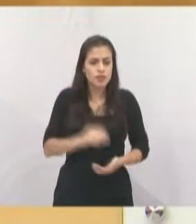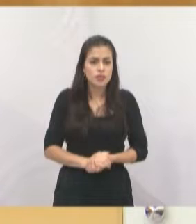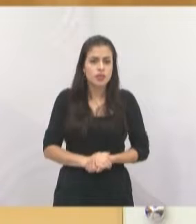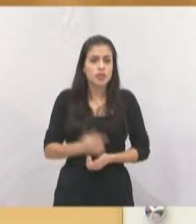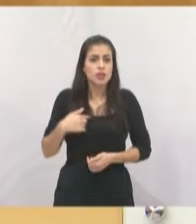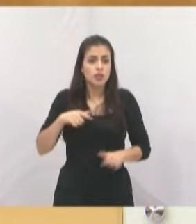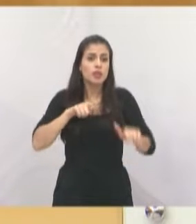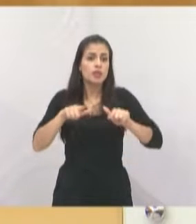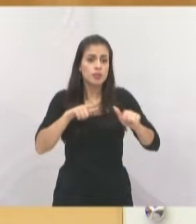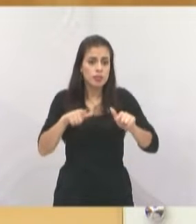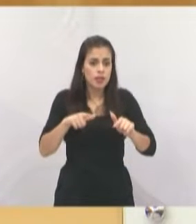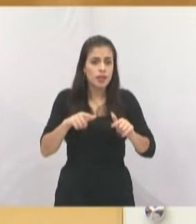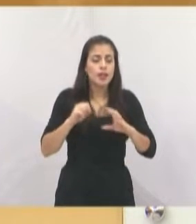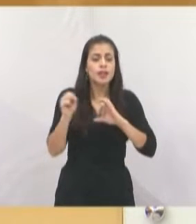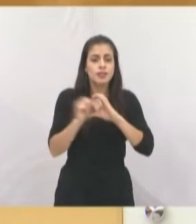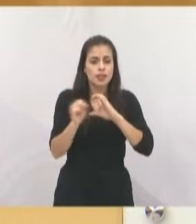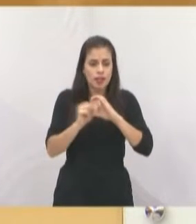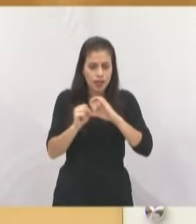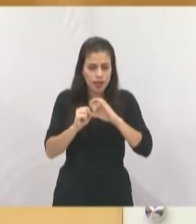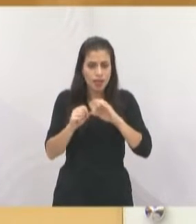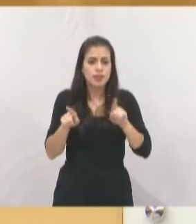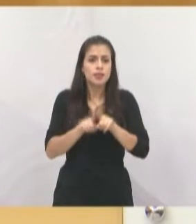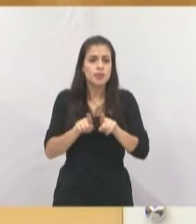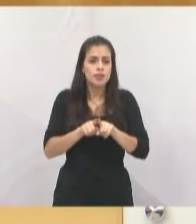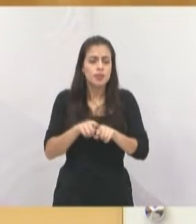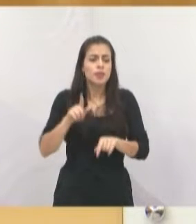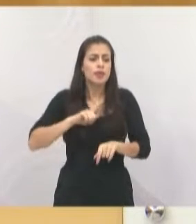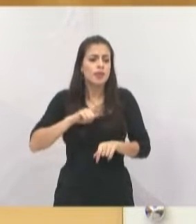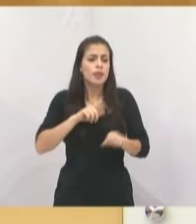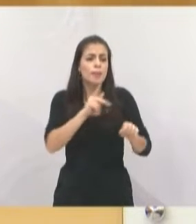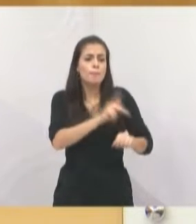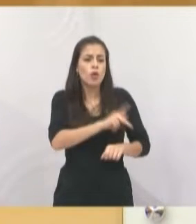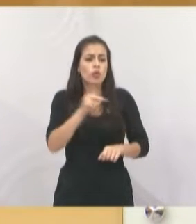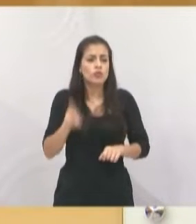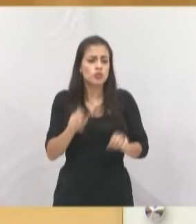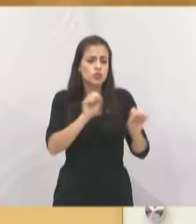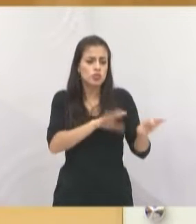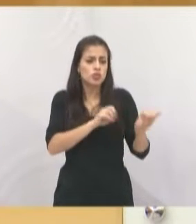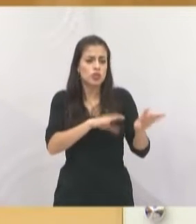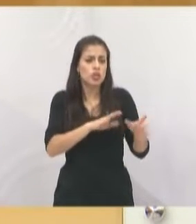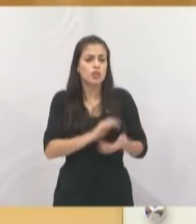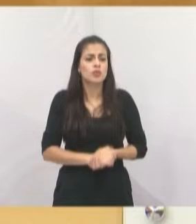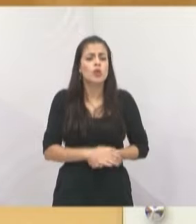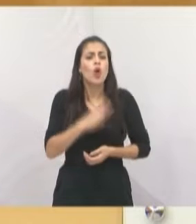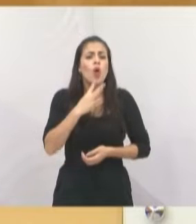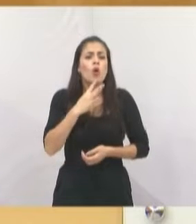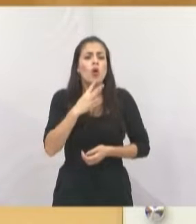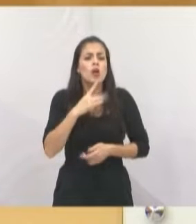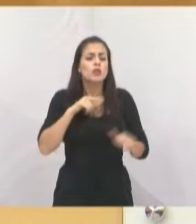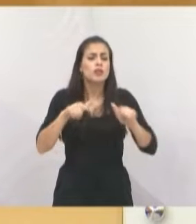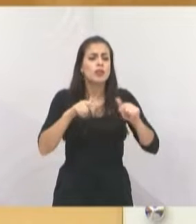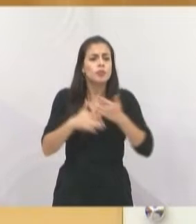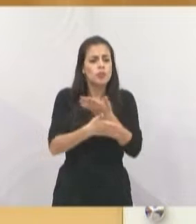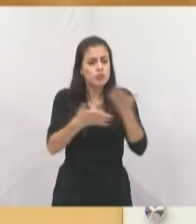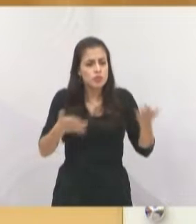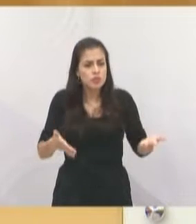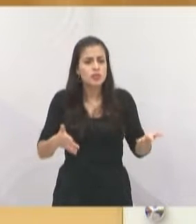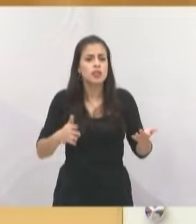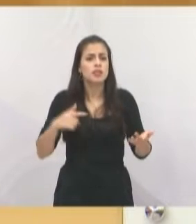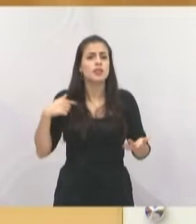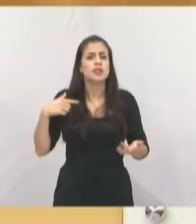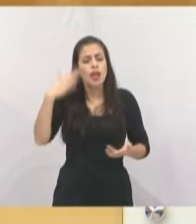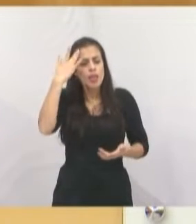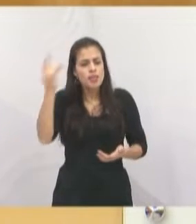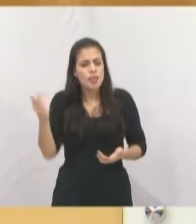Médico, e também 30 anos de magistério. E eu sei, eu conheço o trabalho de vocês há muito tempo, todos vocês sabem, né, da minha luta pela causa animal